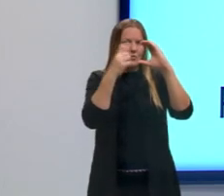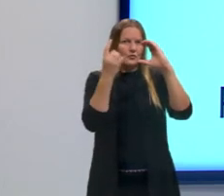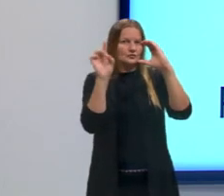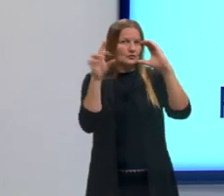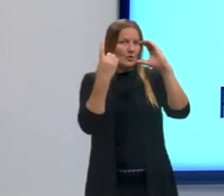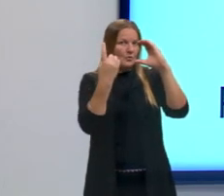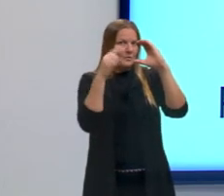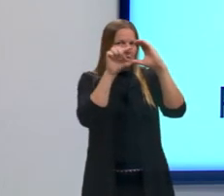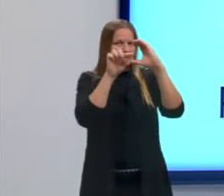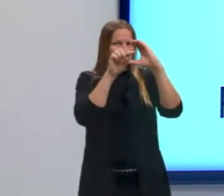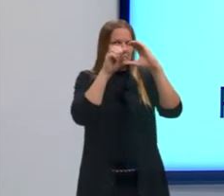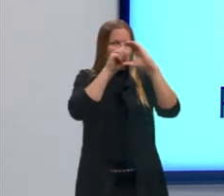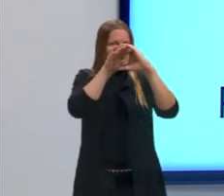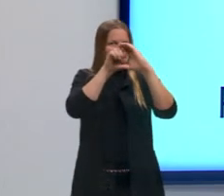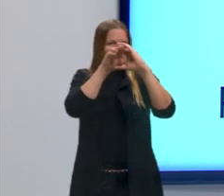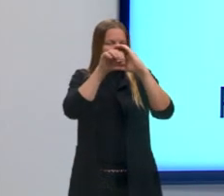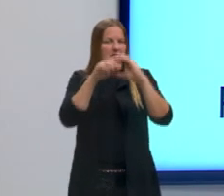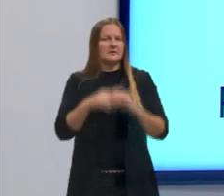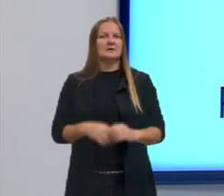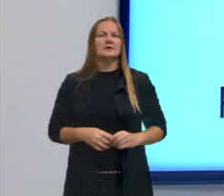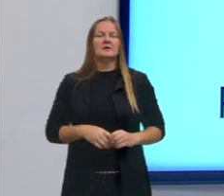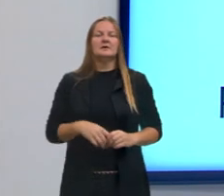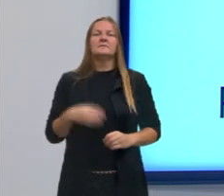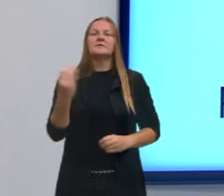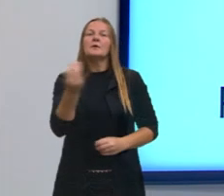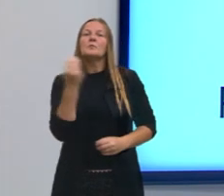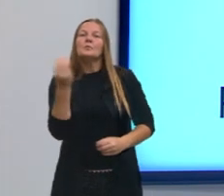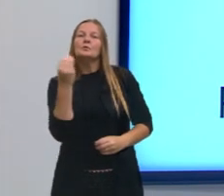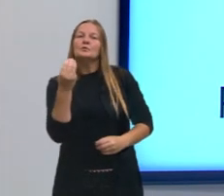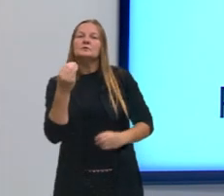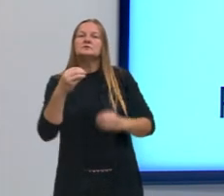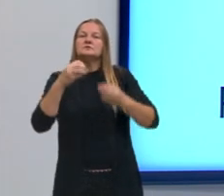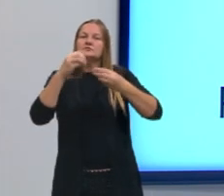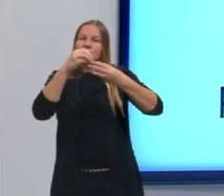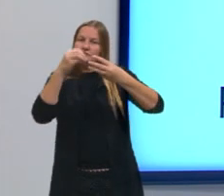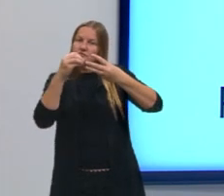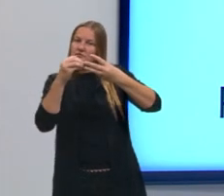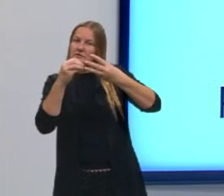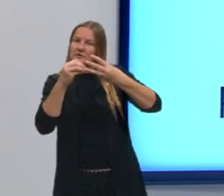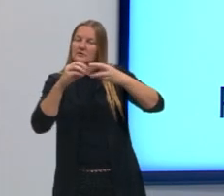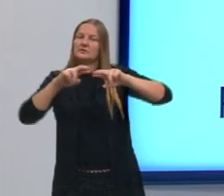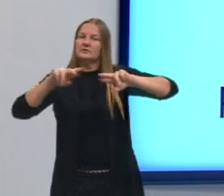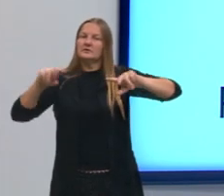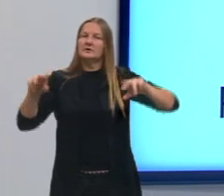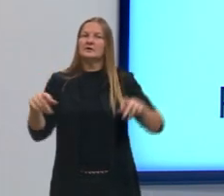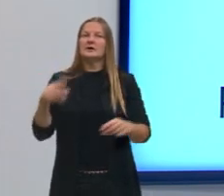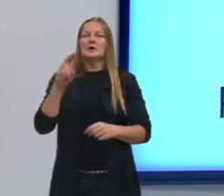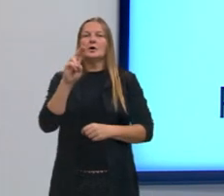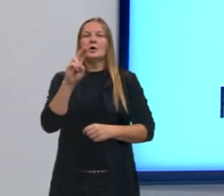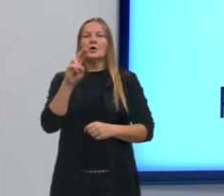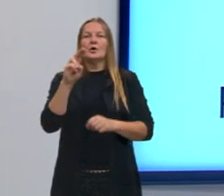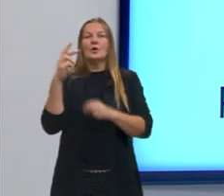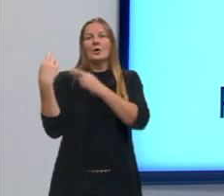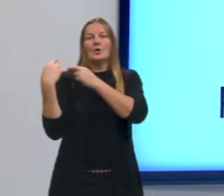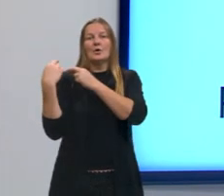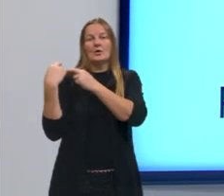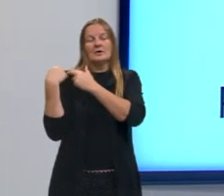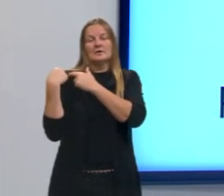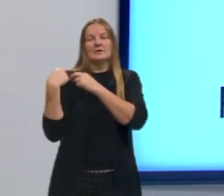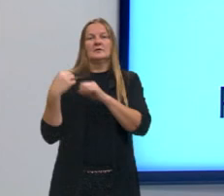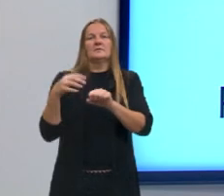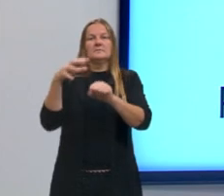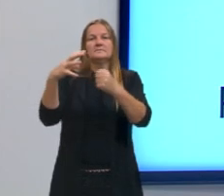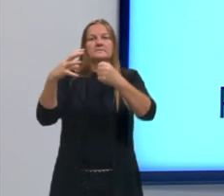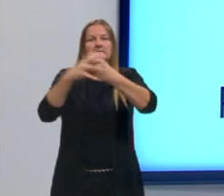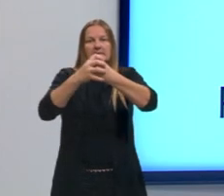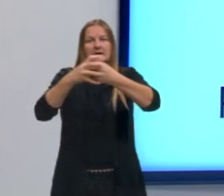possuem uma célula só pluricelulares que são do Reino Protista para cima